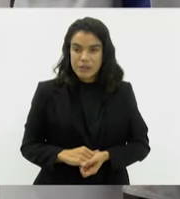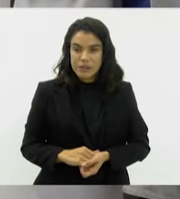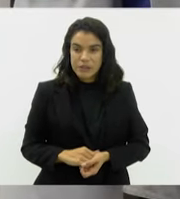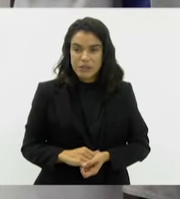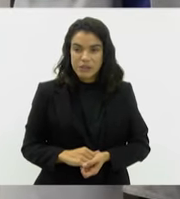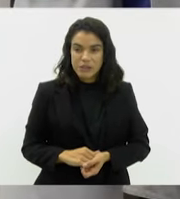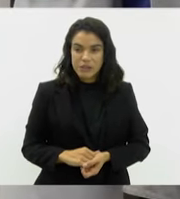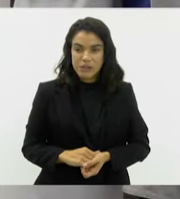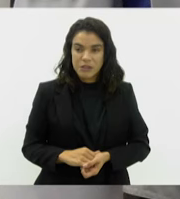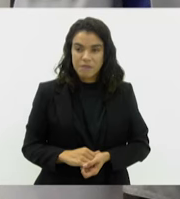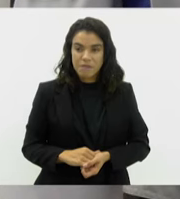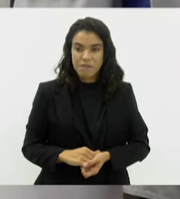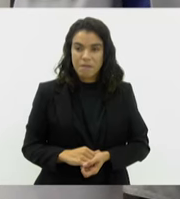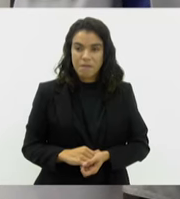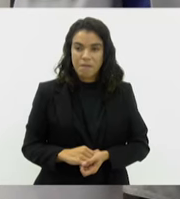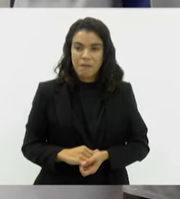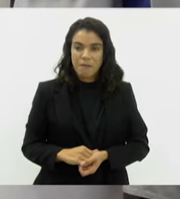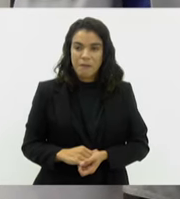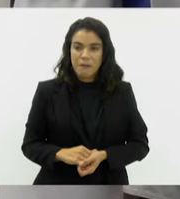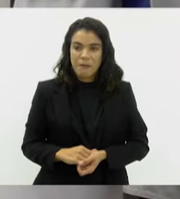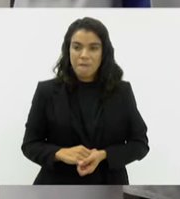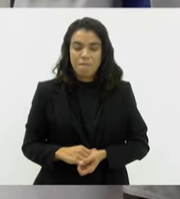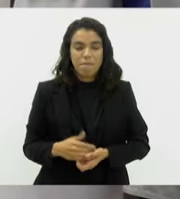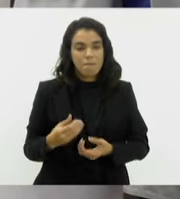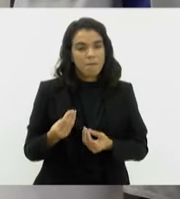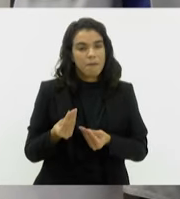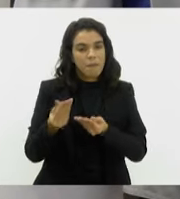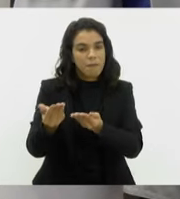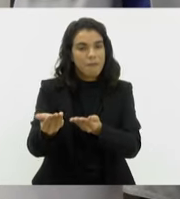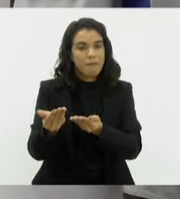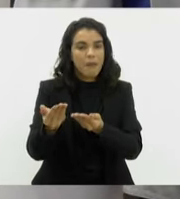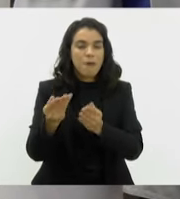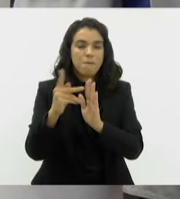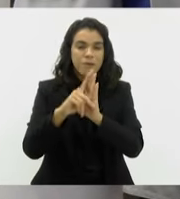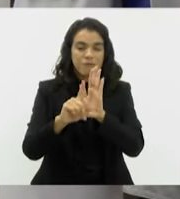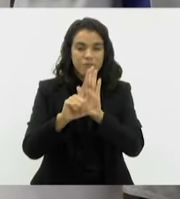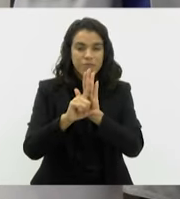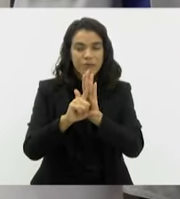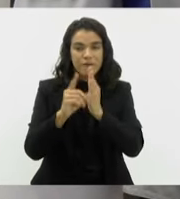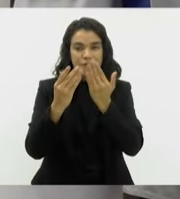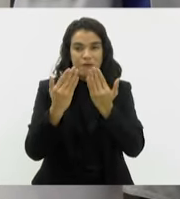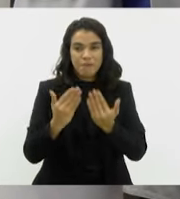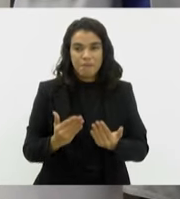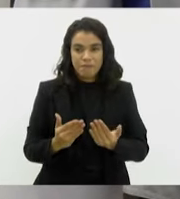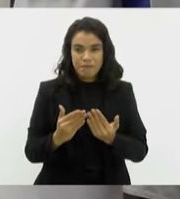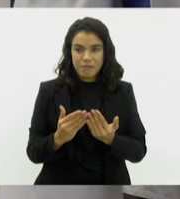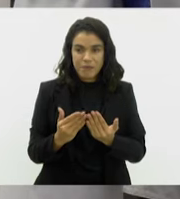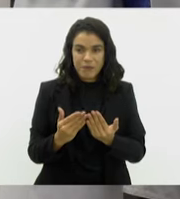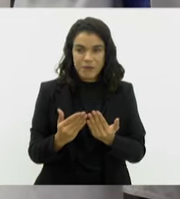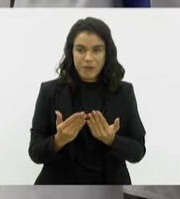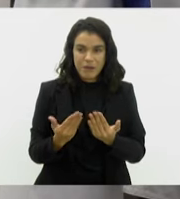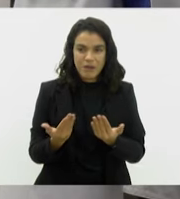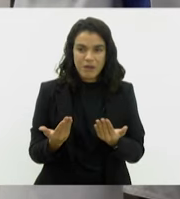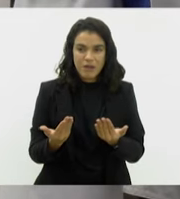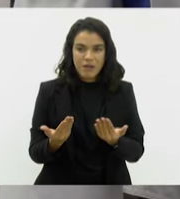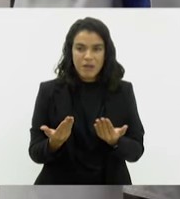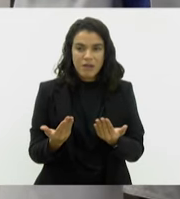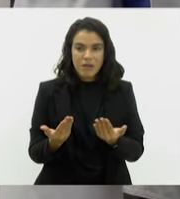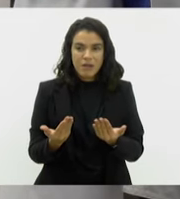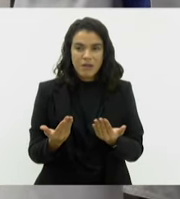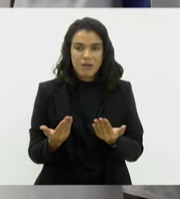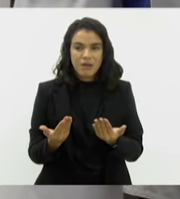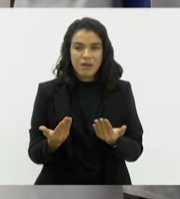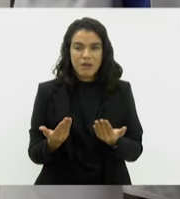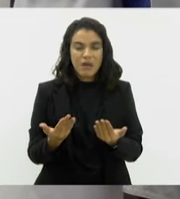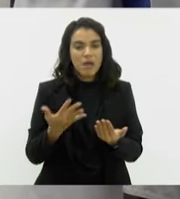Está voltando de vista. Então, deferido por uma sessão a deputada Élica. O projeto sai com vista. Deputado Mink, mas a propósito, compreendo